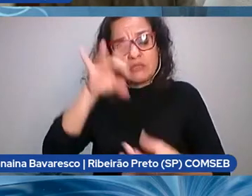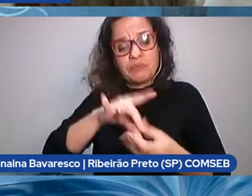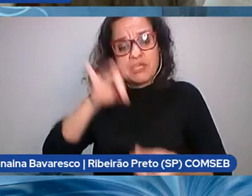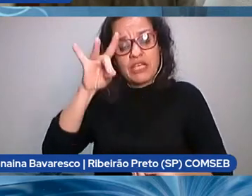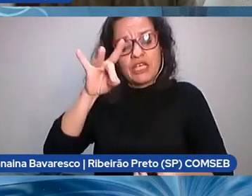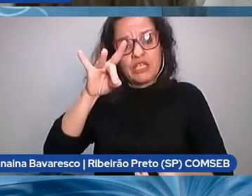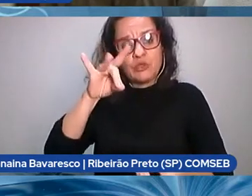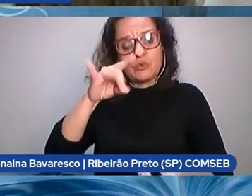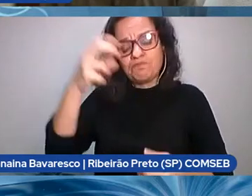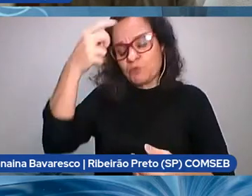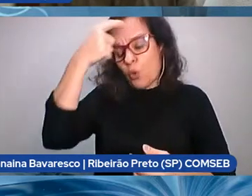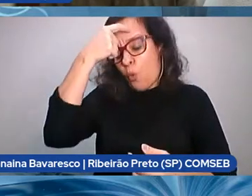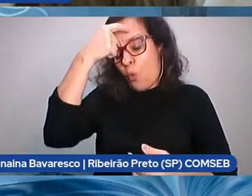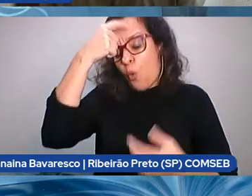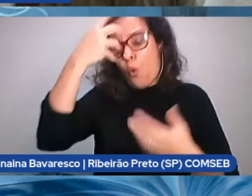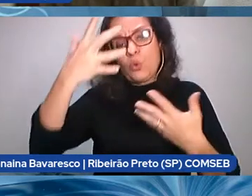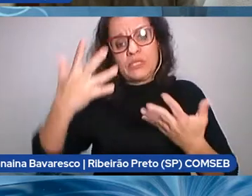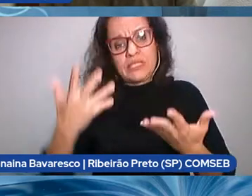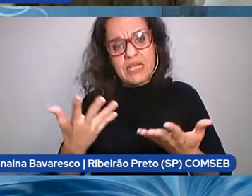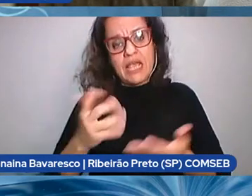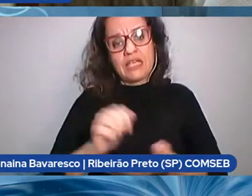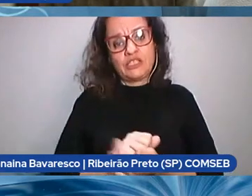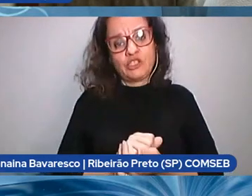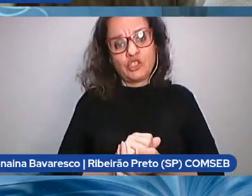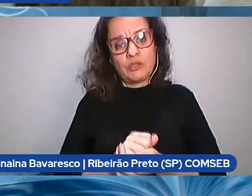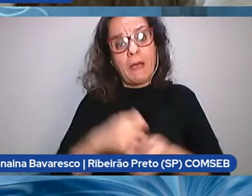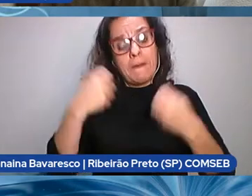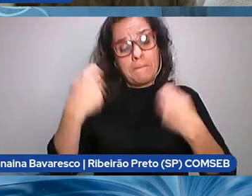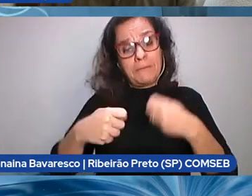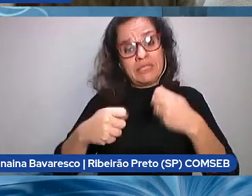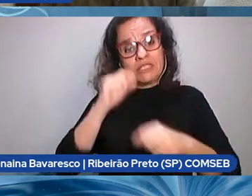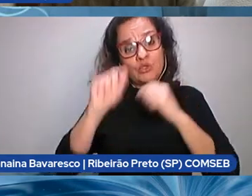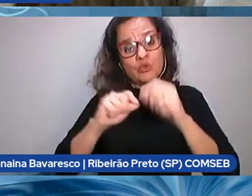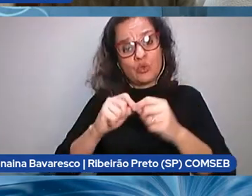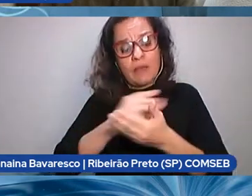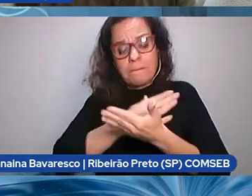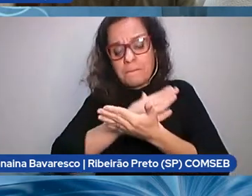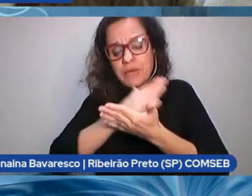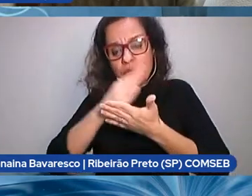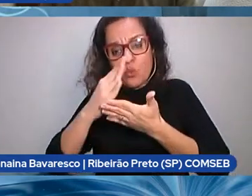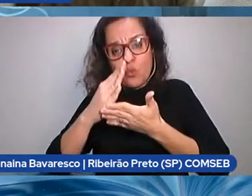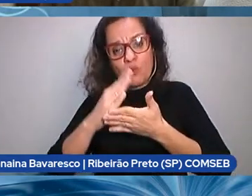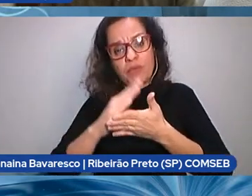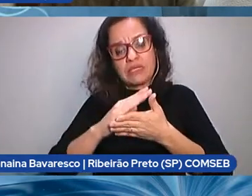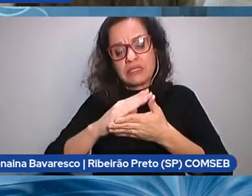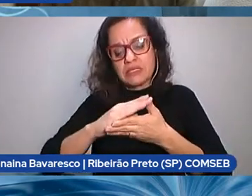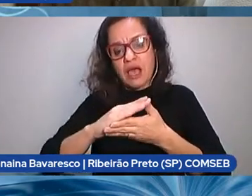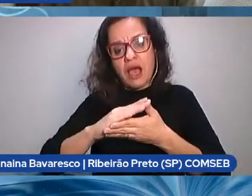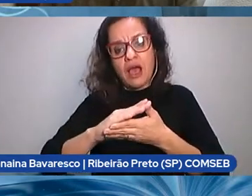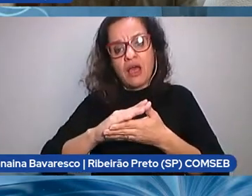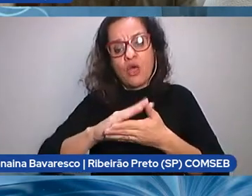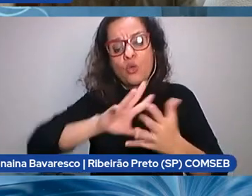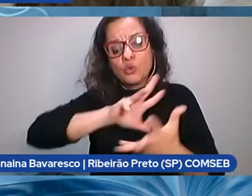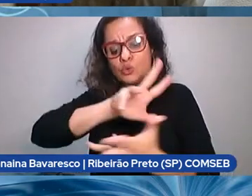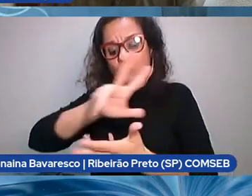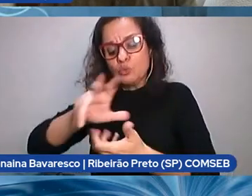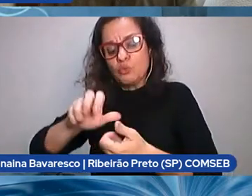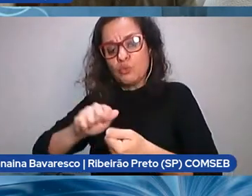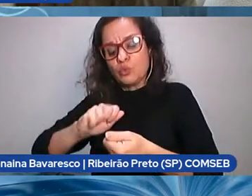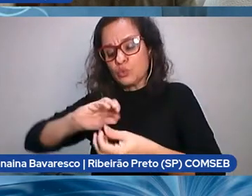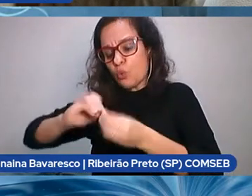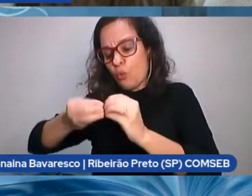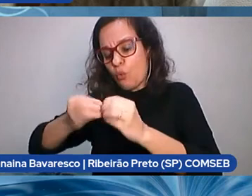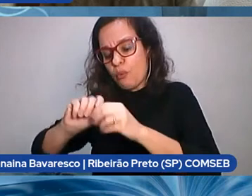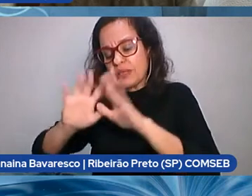ser consciente, ela precisa, para a manifestação no mundo material, como o